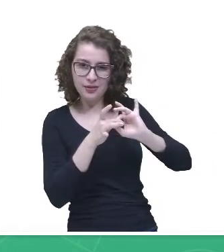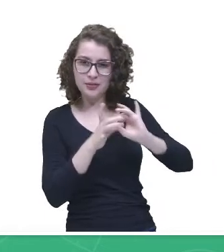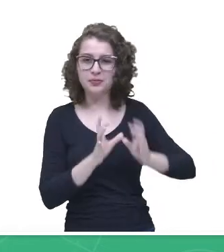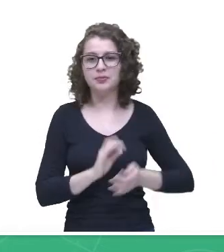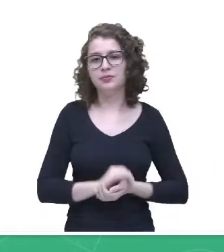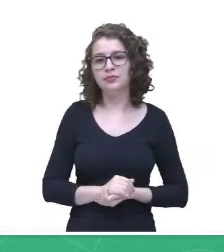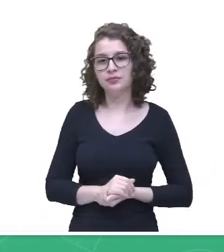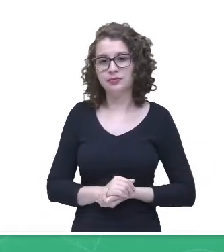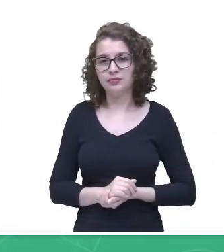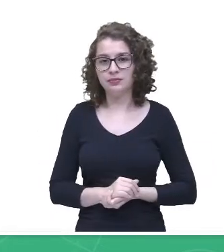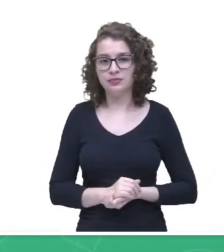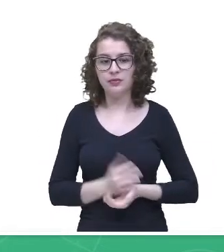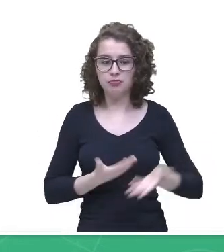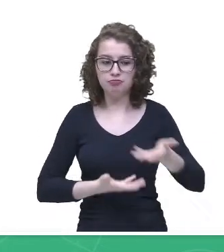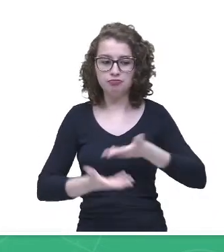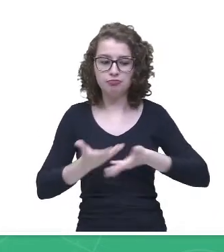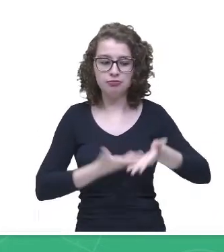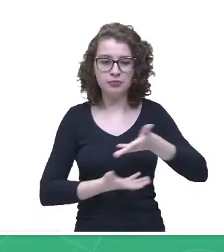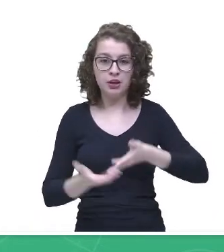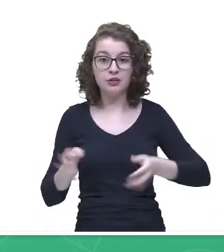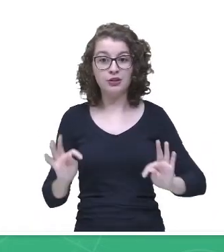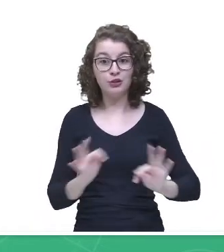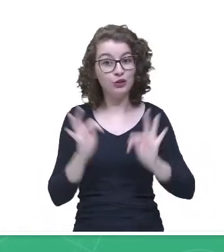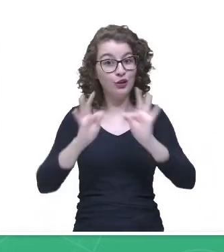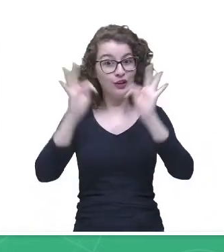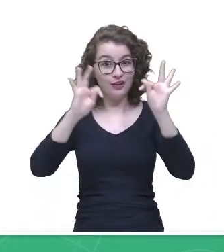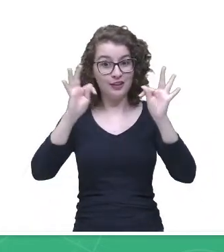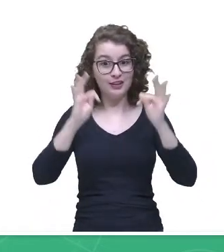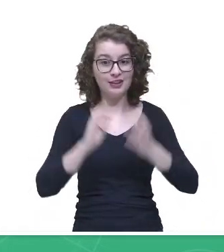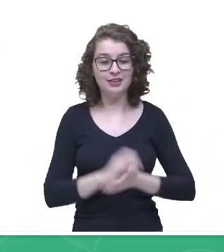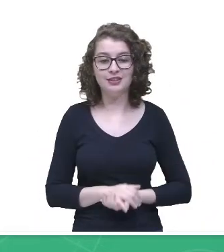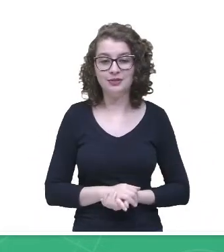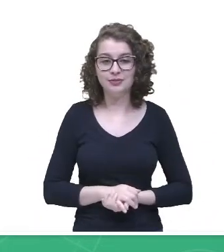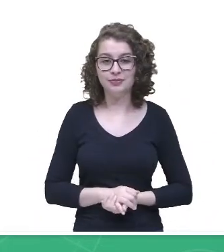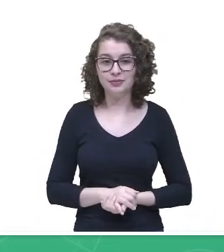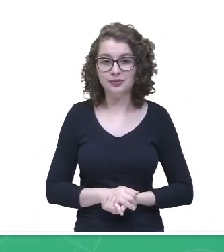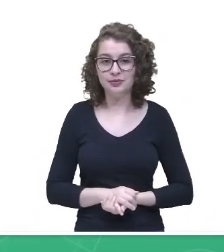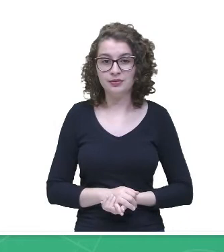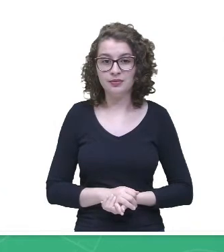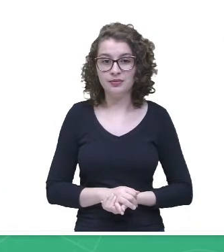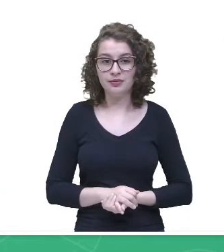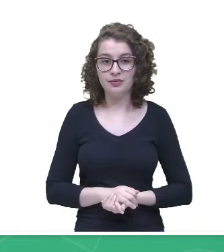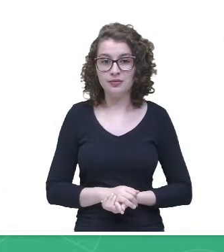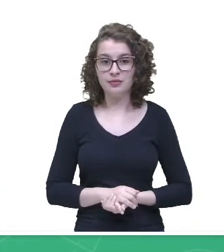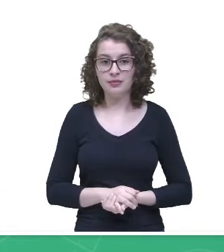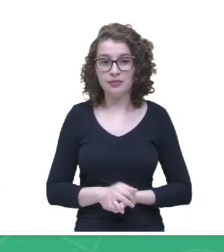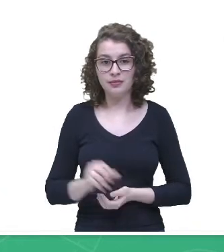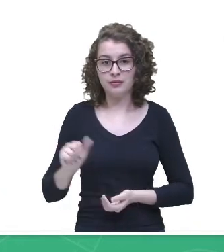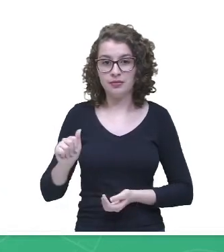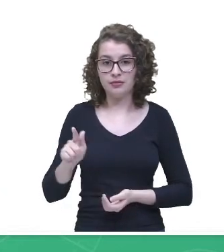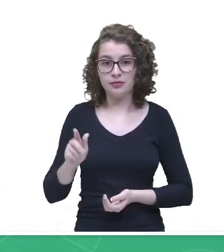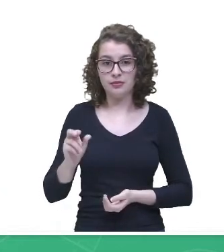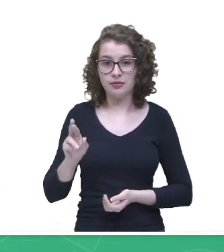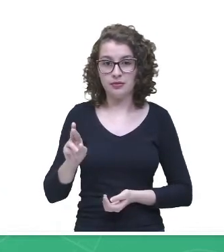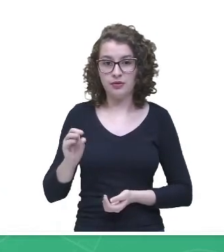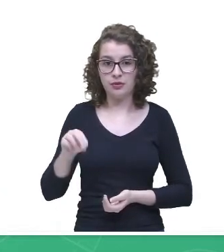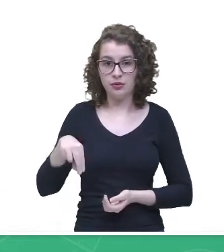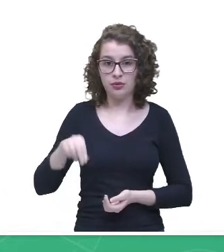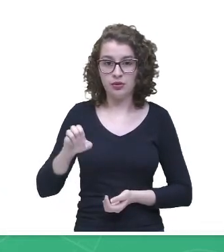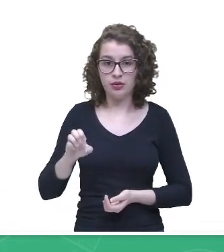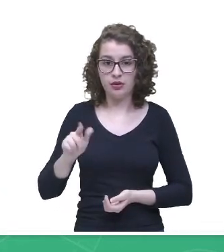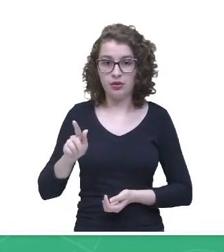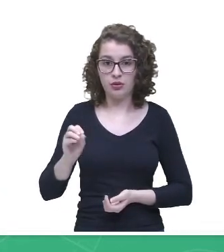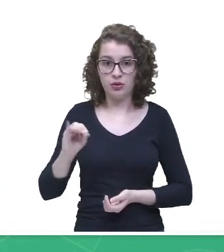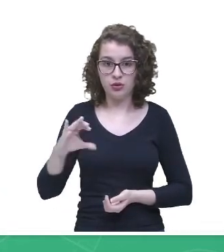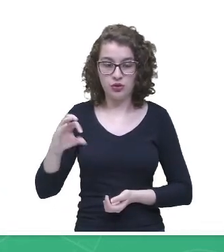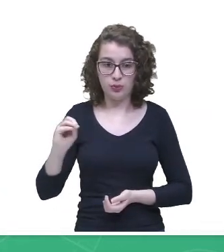cidades, envolvendo a tecnologia, trazendo o que a gente chama de agronegócio, ok? Com isso,